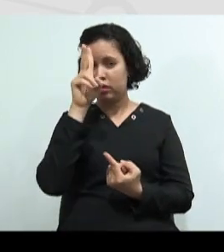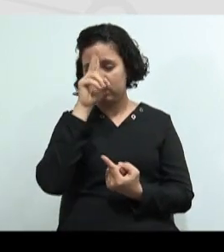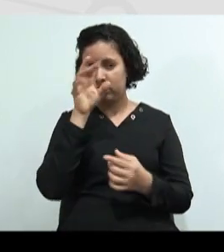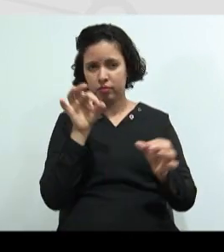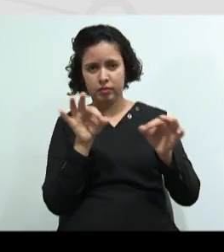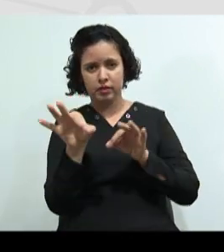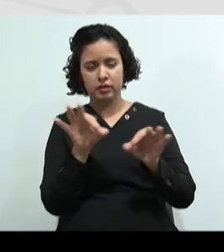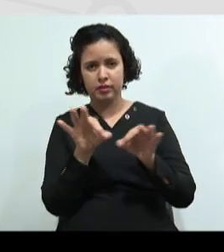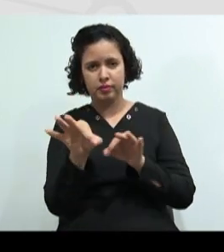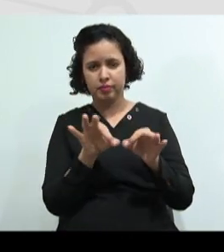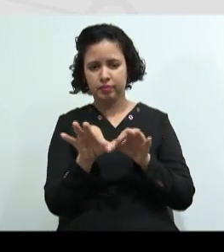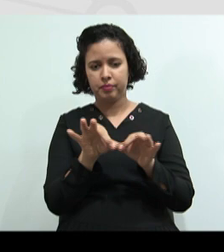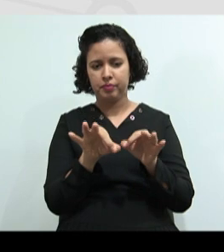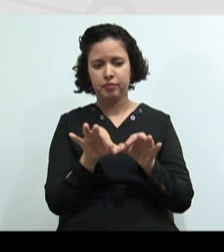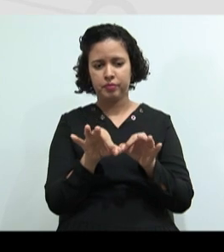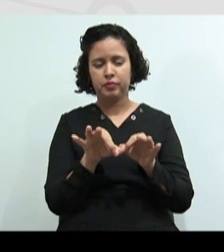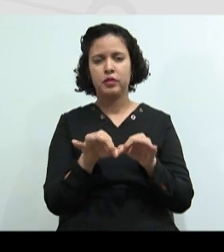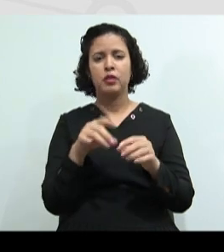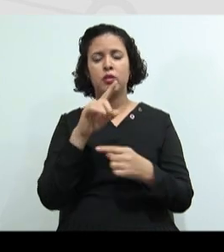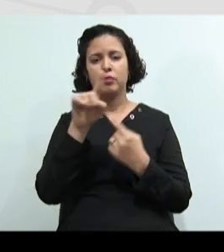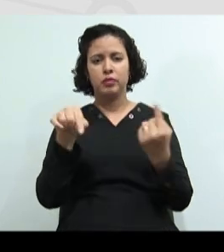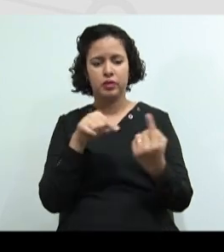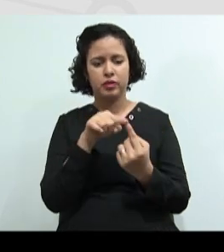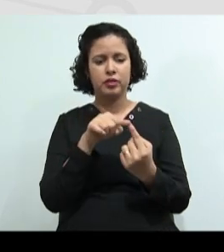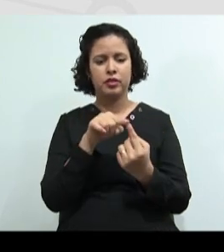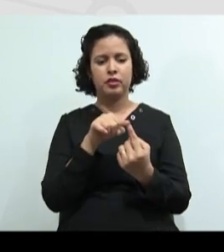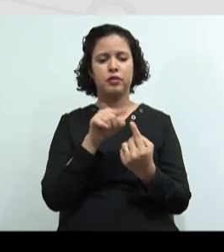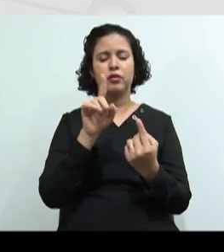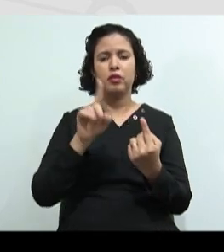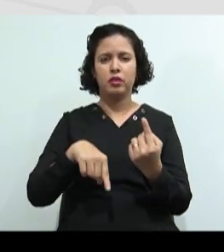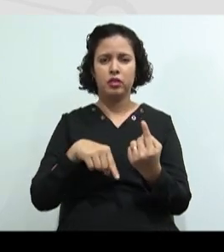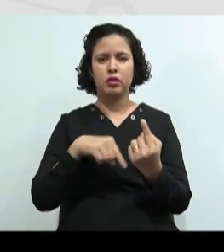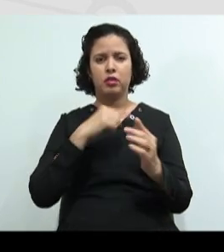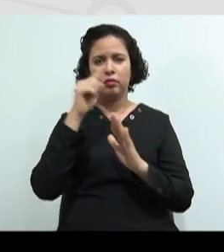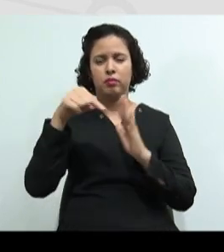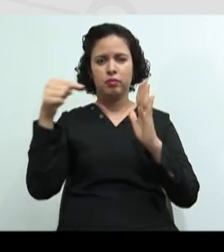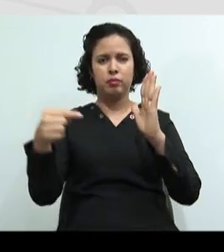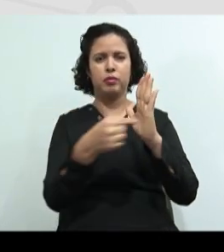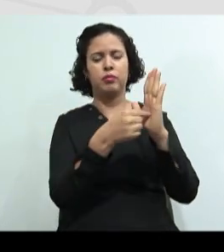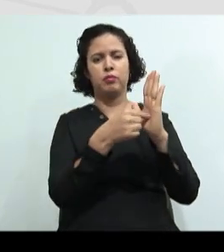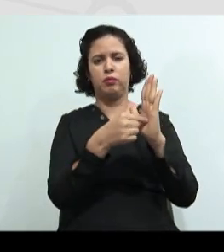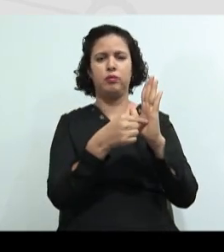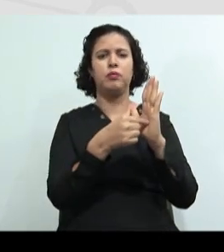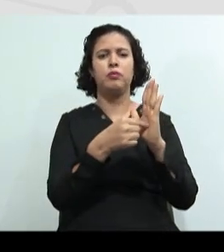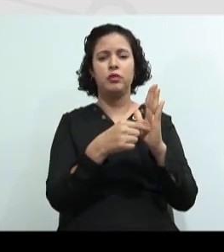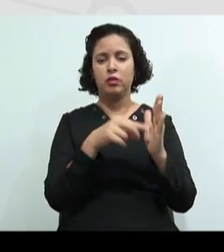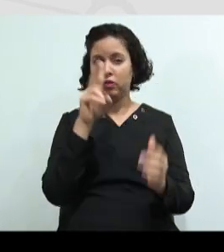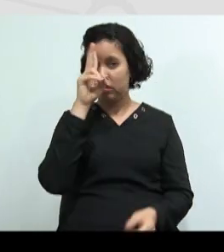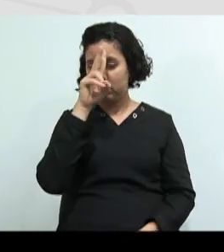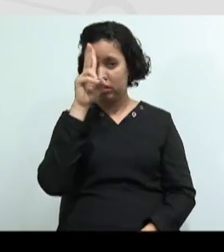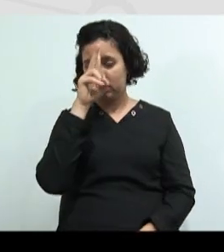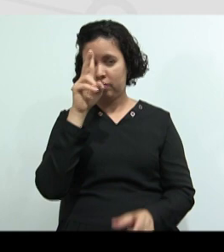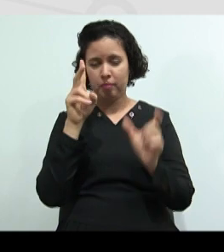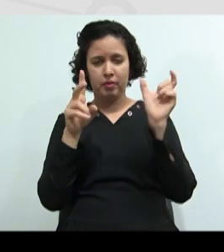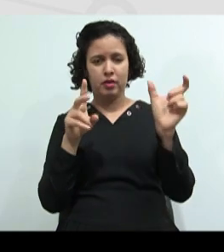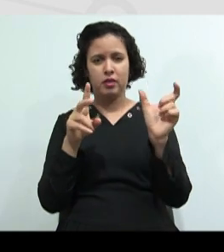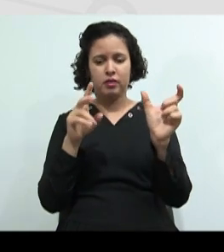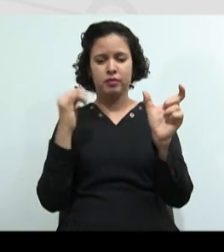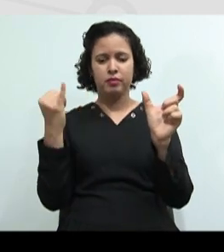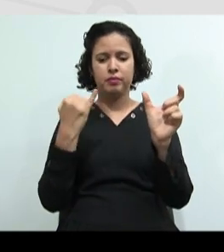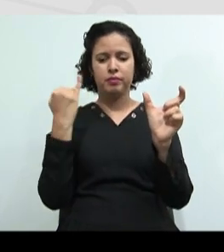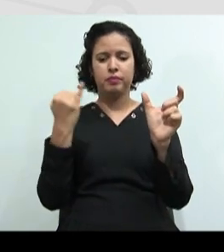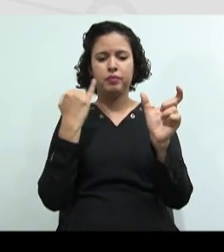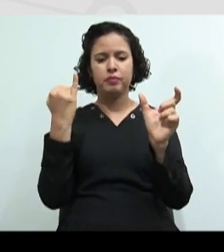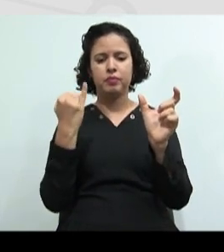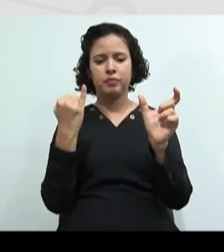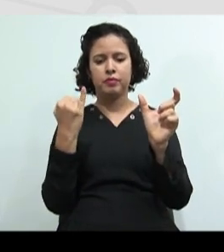objetivo também pode ser definido como alvo ou ponto quantificado. Lembre-se bem, olha essa palavra-chave que eu quero colocar aqui para você,